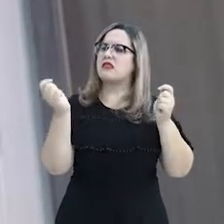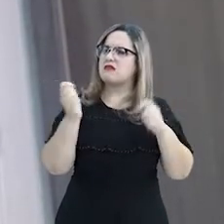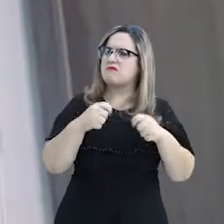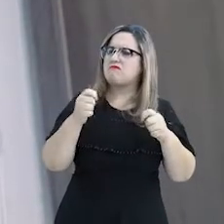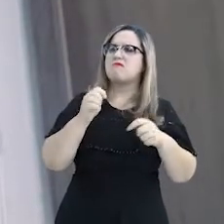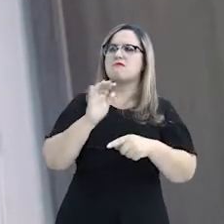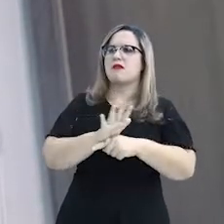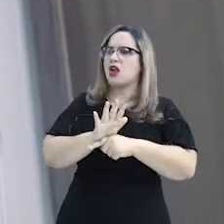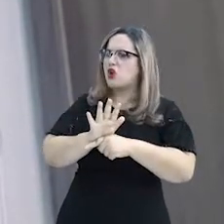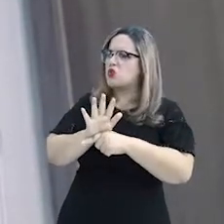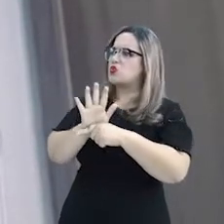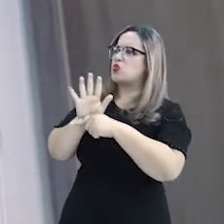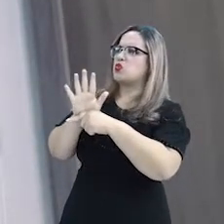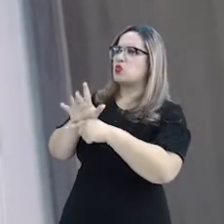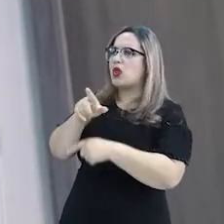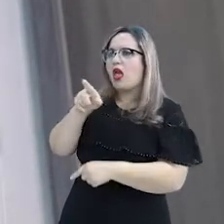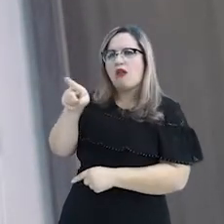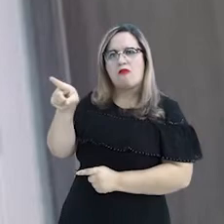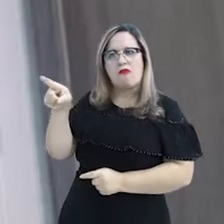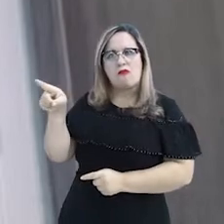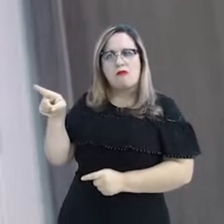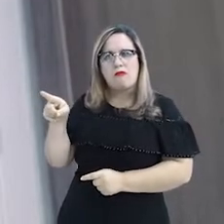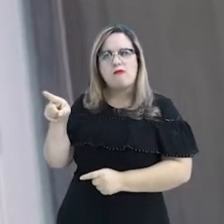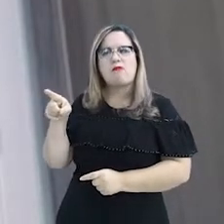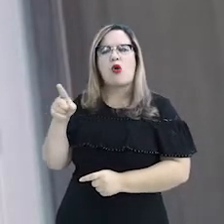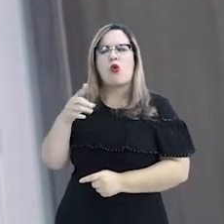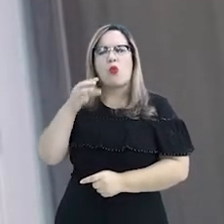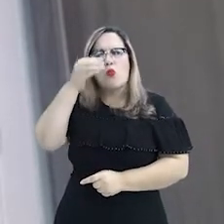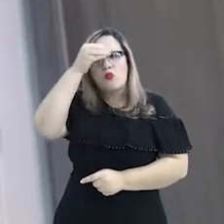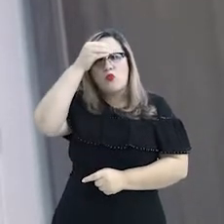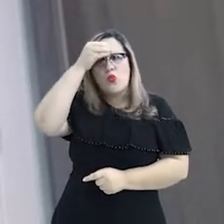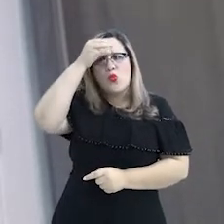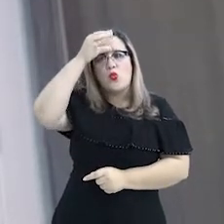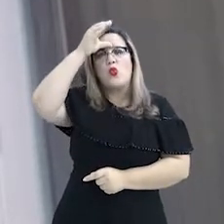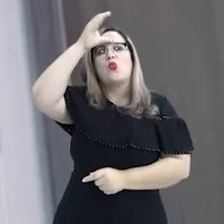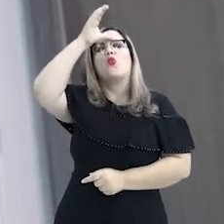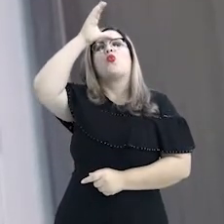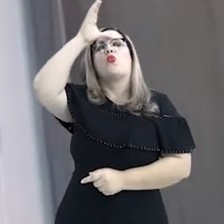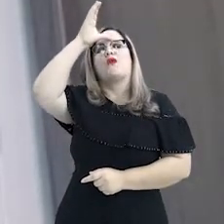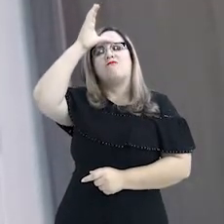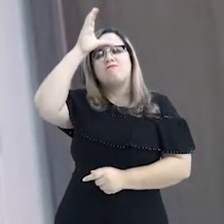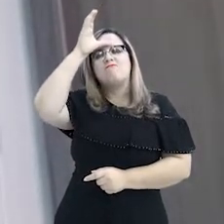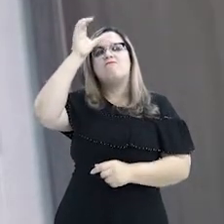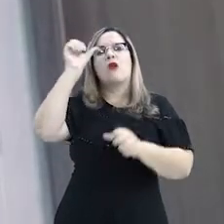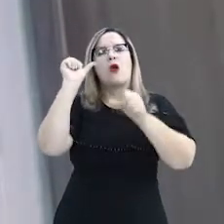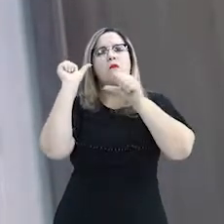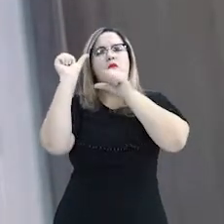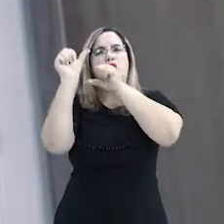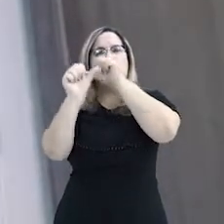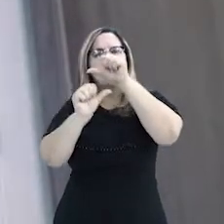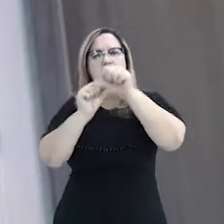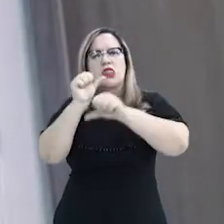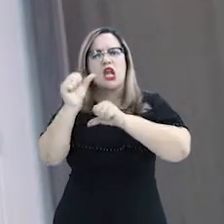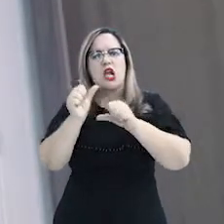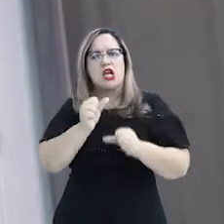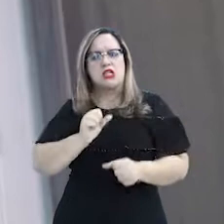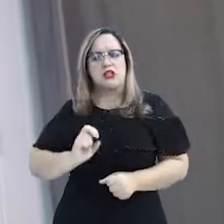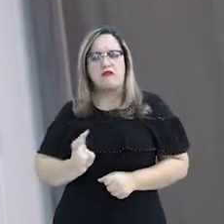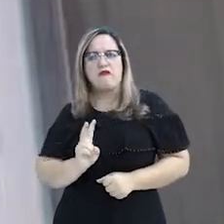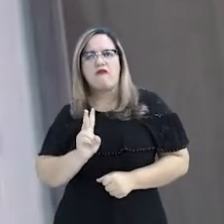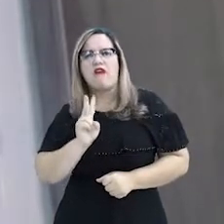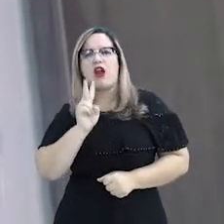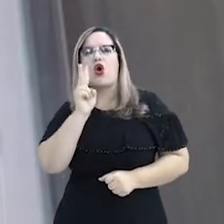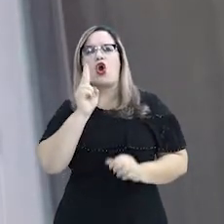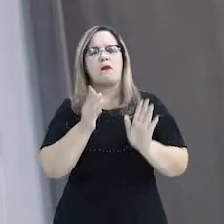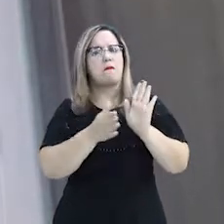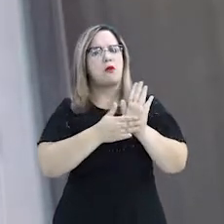que poderão proporcionar a eles um autoconhecimento, uma reformulação de